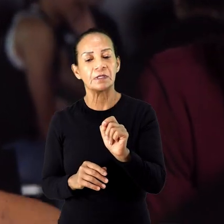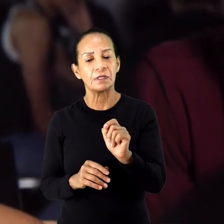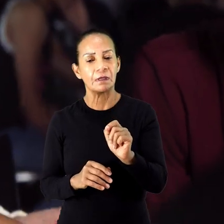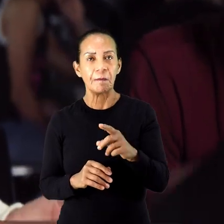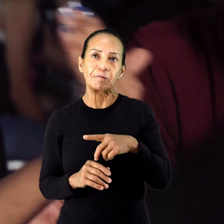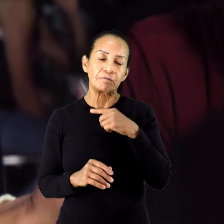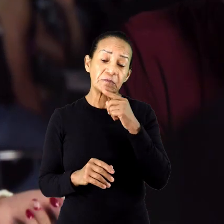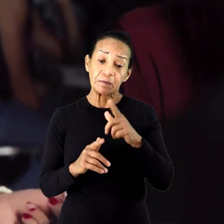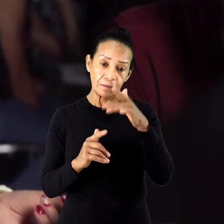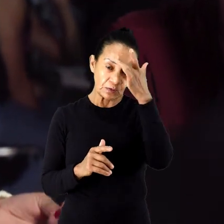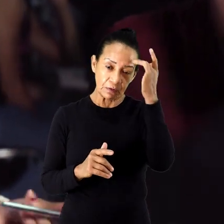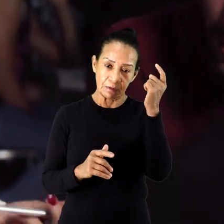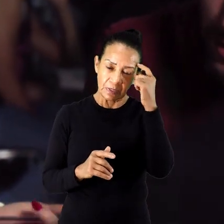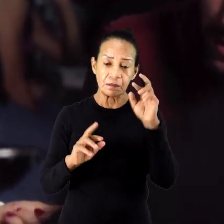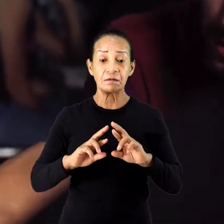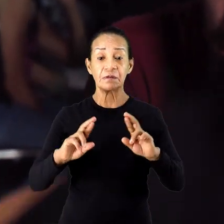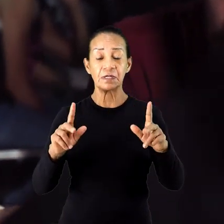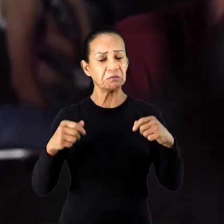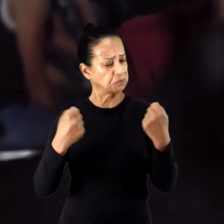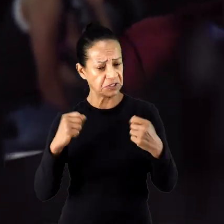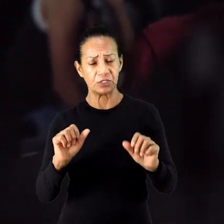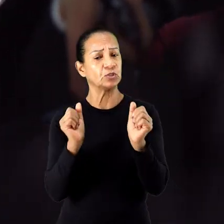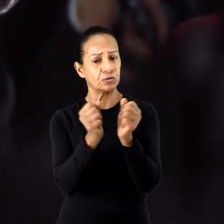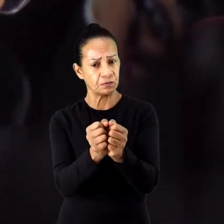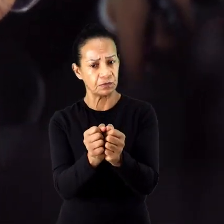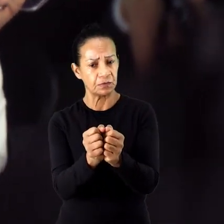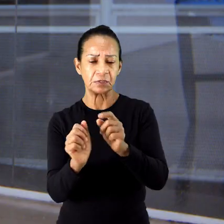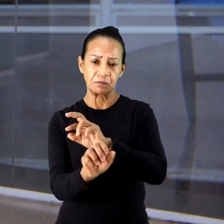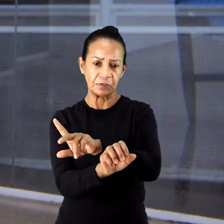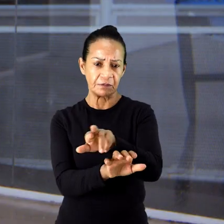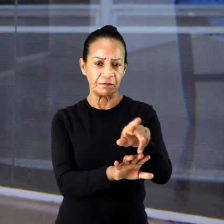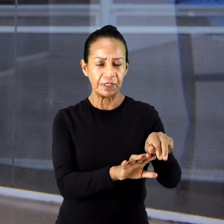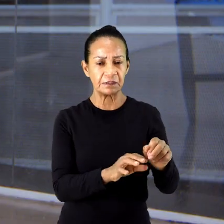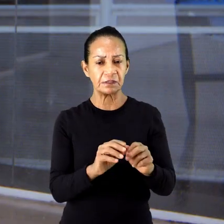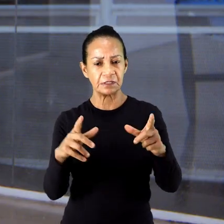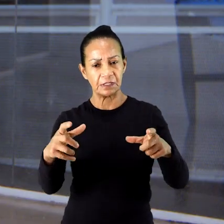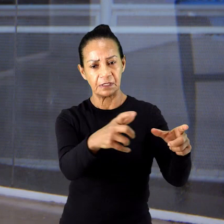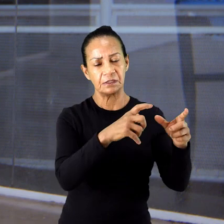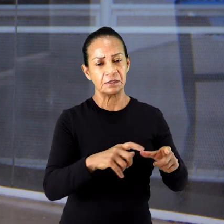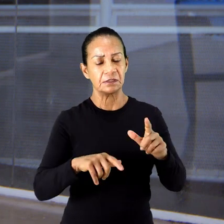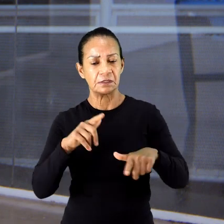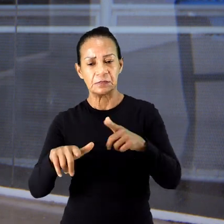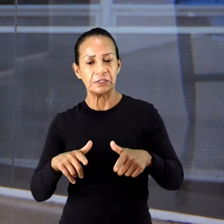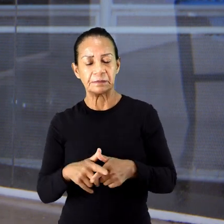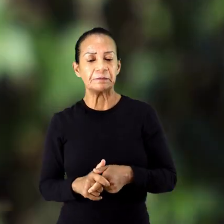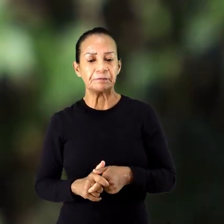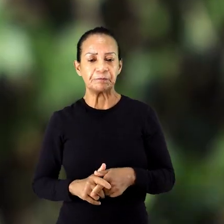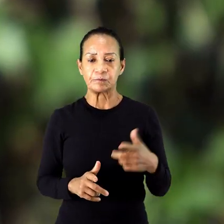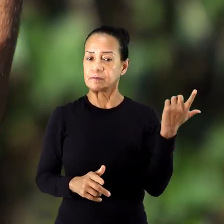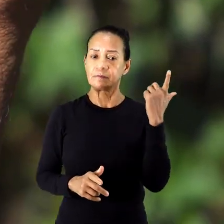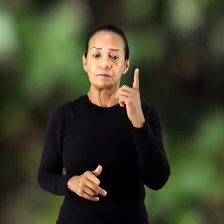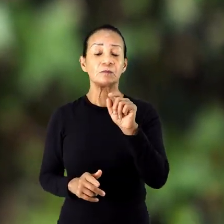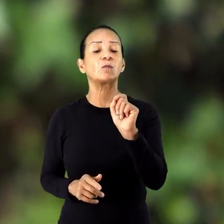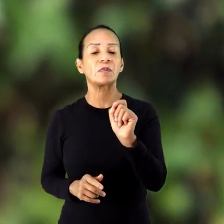você consegue... Nem todo mundo tem a mesma necessidade de coletivo, né, de trabalhar. São diversas artes, são diversas áreas para se trabalhar. Então, assim,